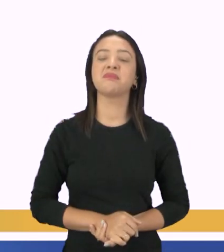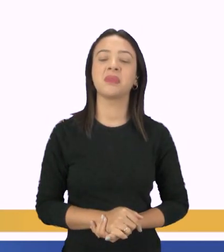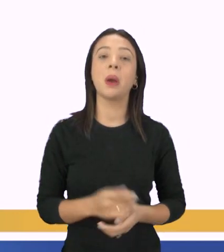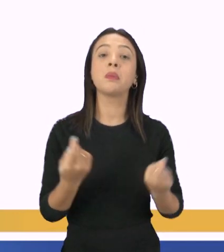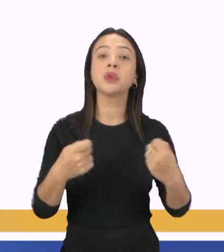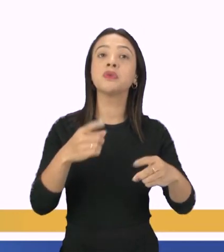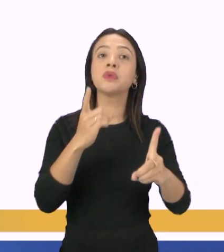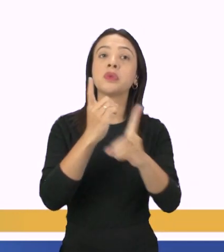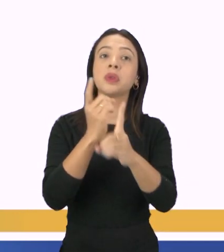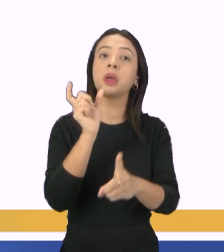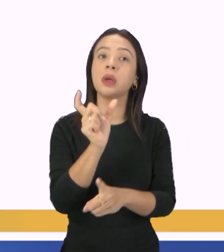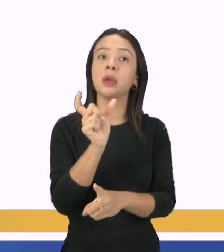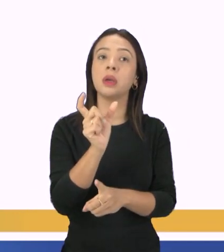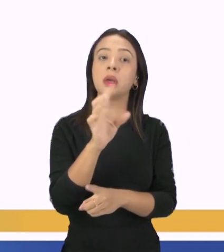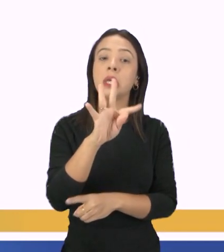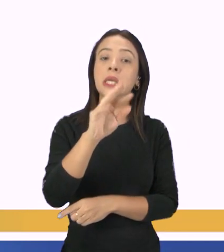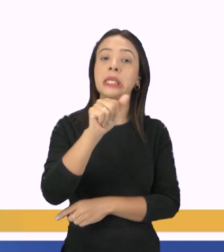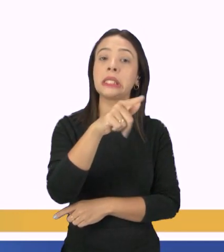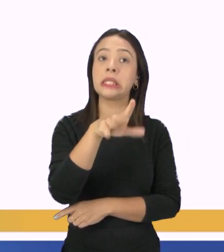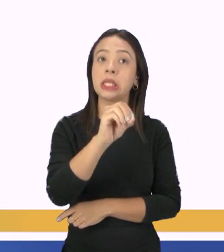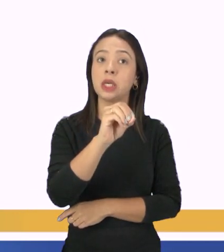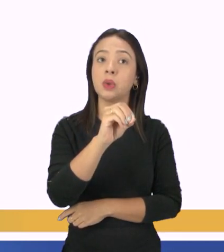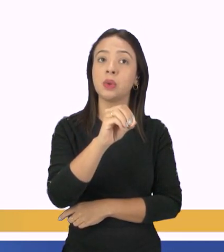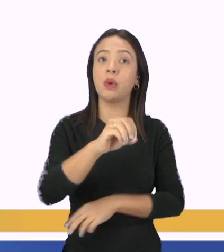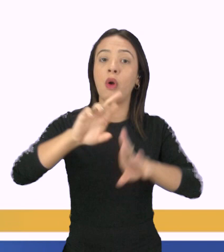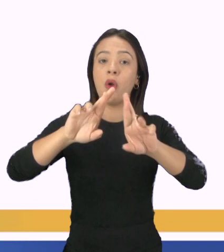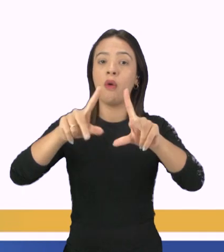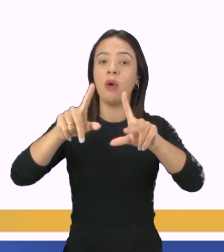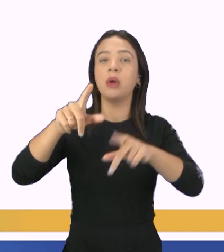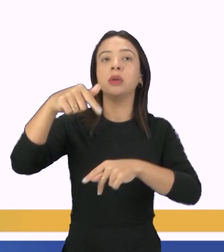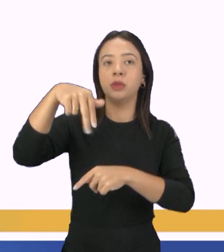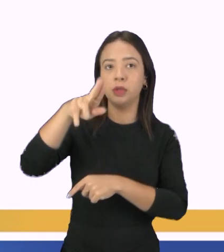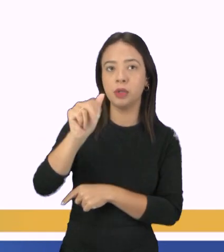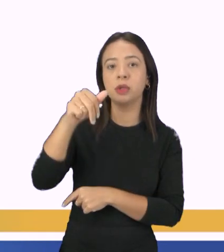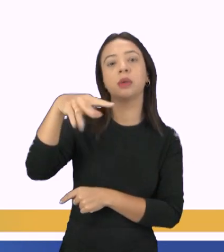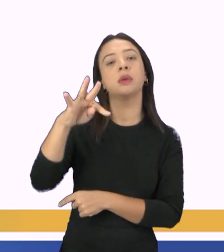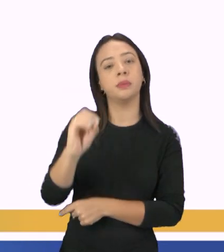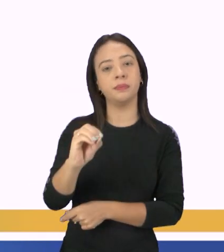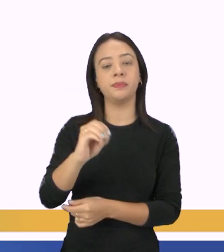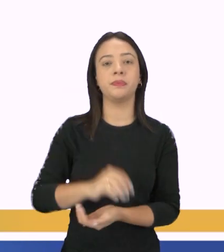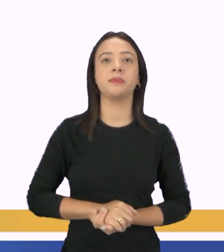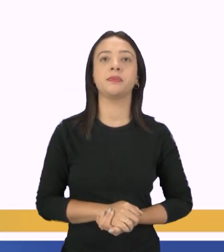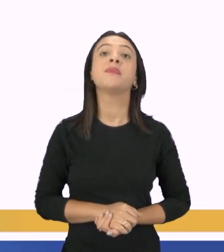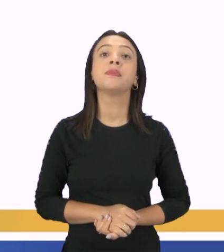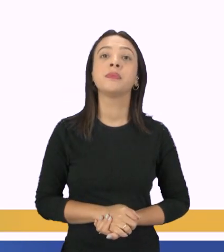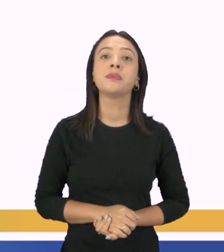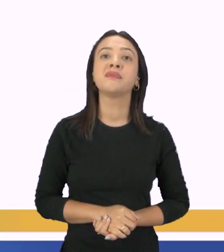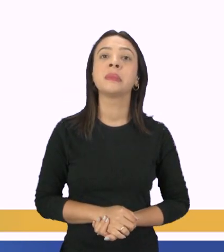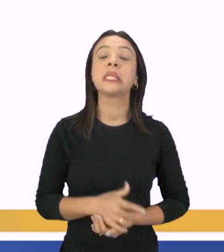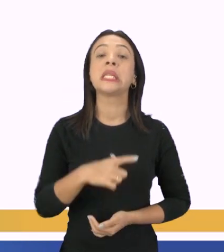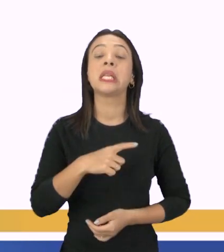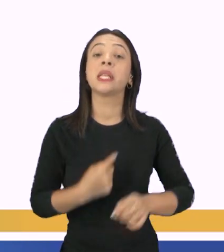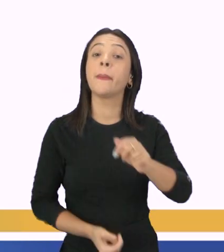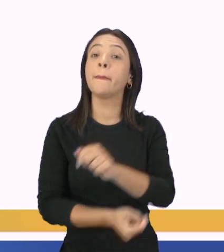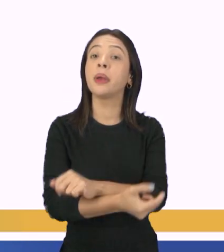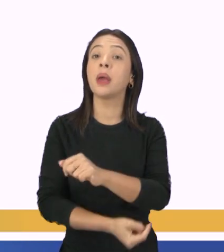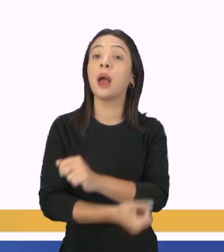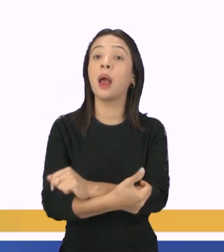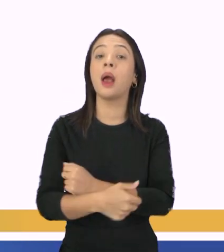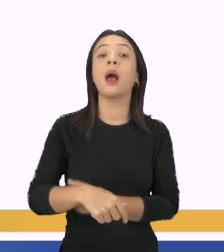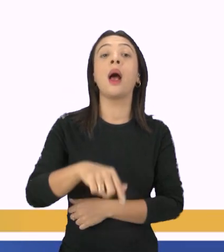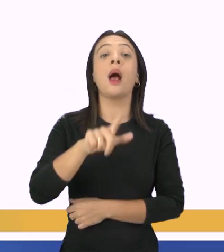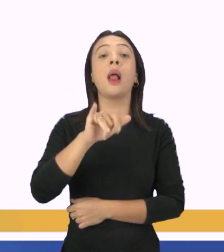gente localiza nas palavras tão diferente quanto, certo? Pista